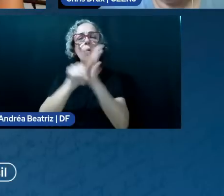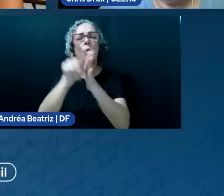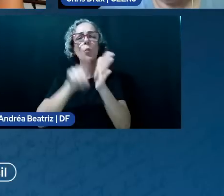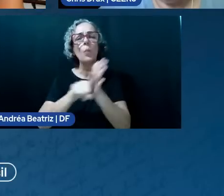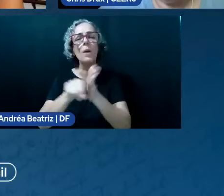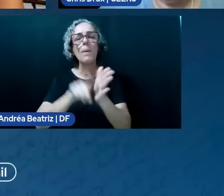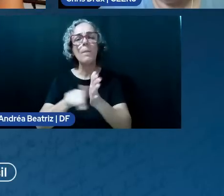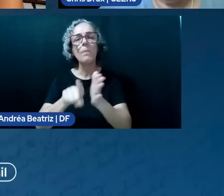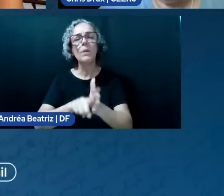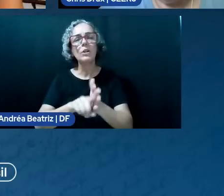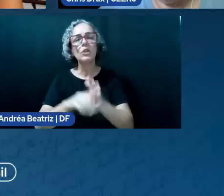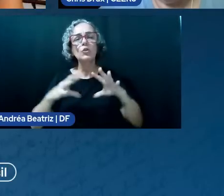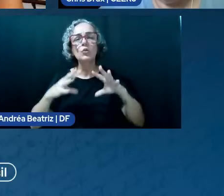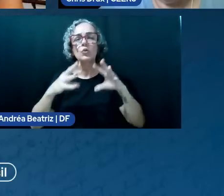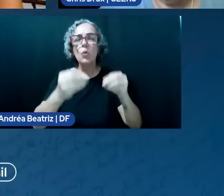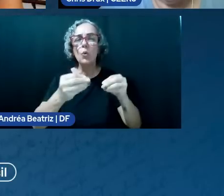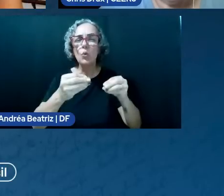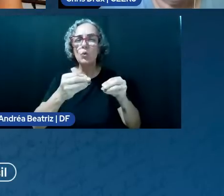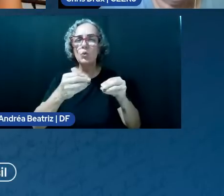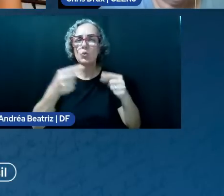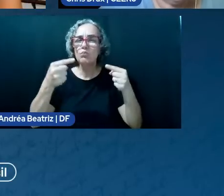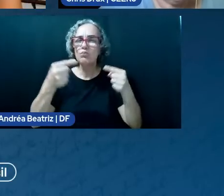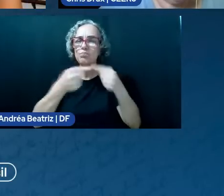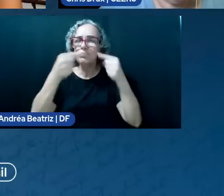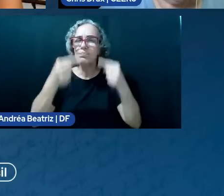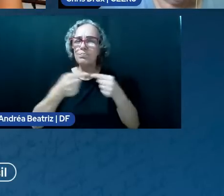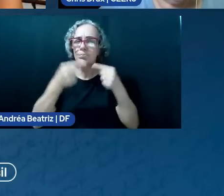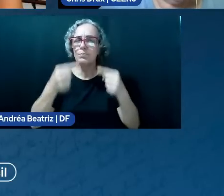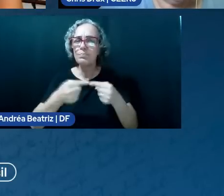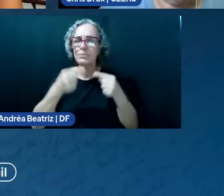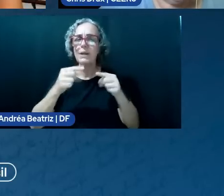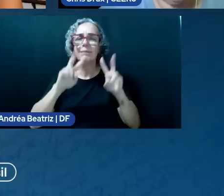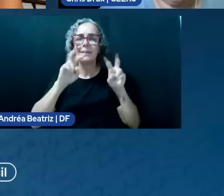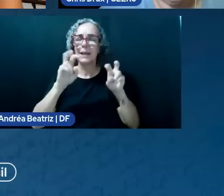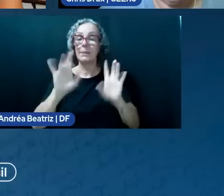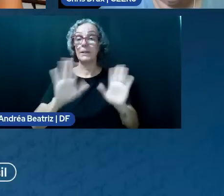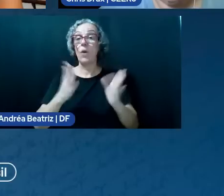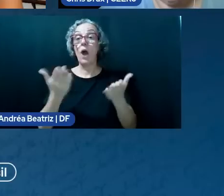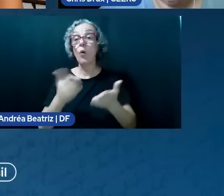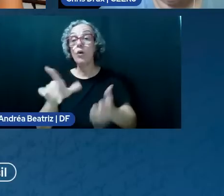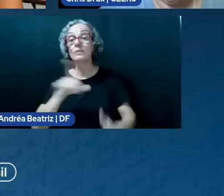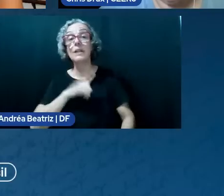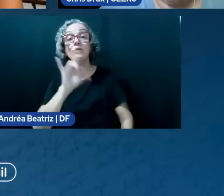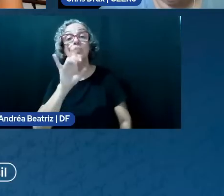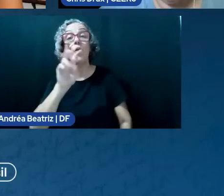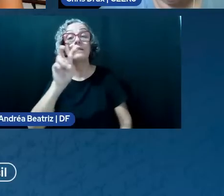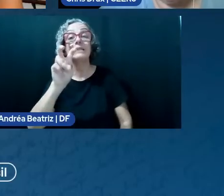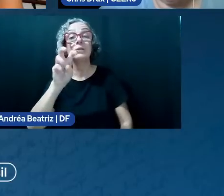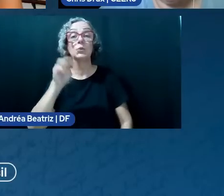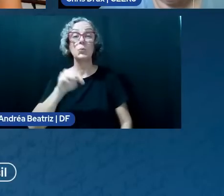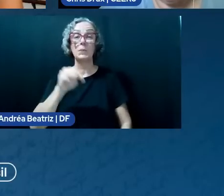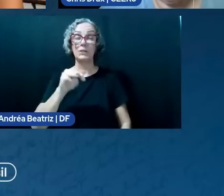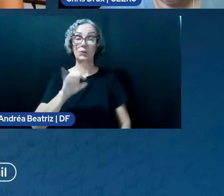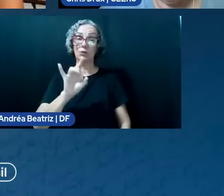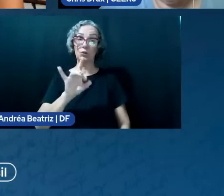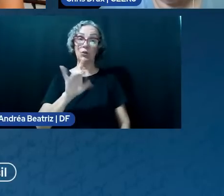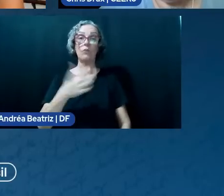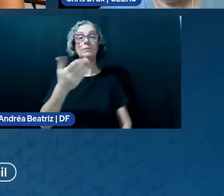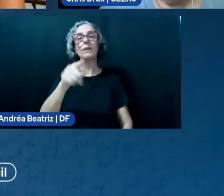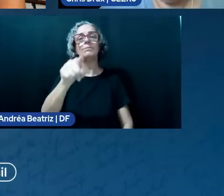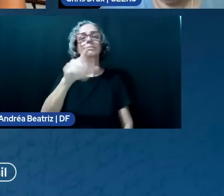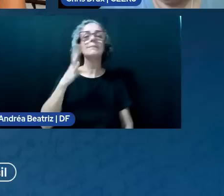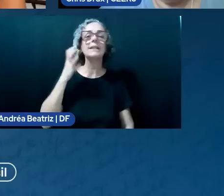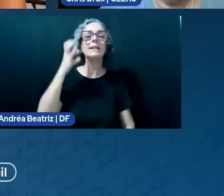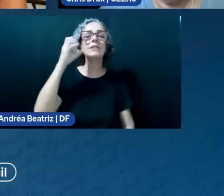todas estão relacionadas com o assunto e nós temos escassos 5 minutos. Então, nós vamos escolher, Cris, você escolhe uma, eu vou